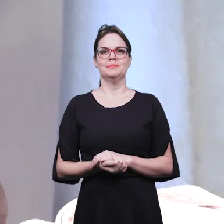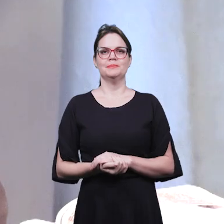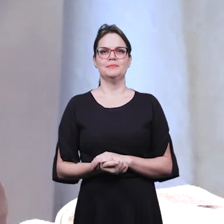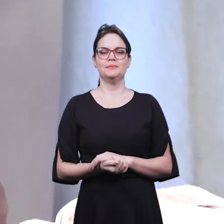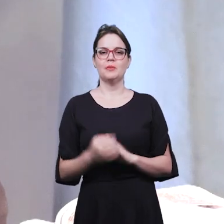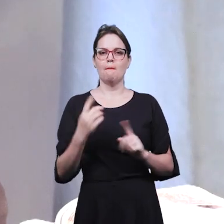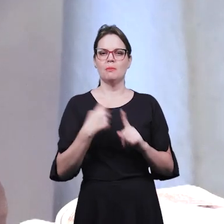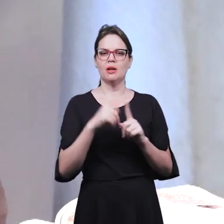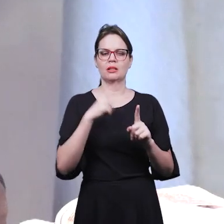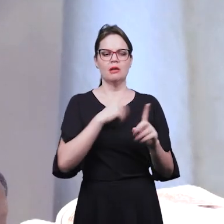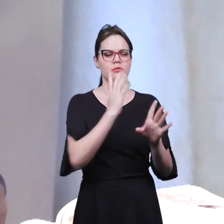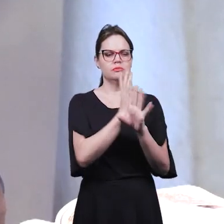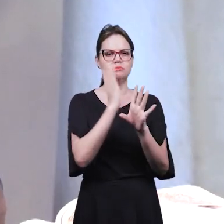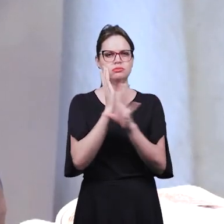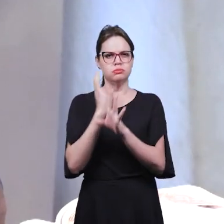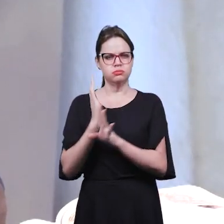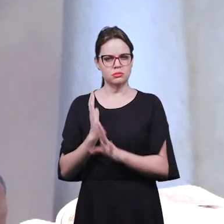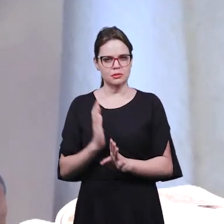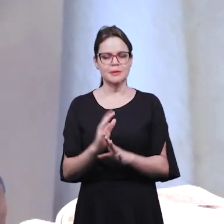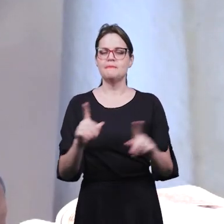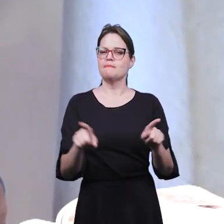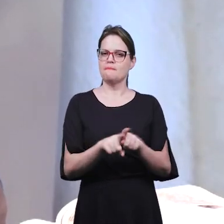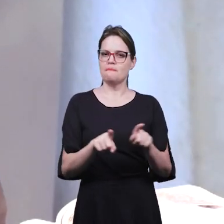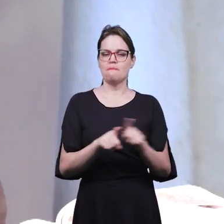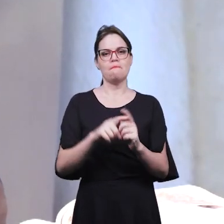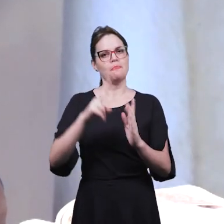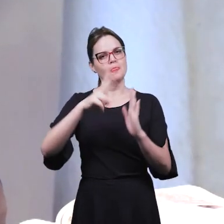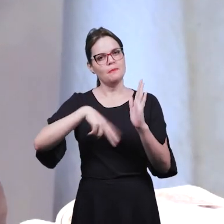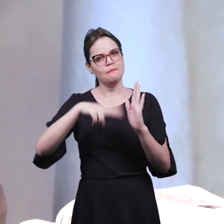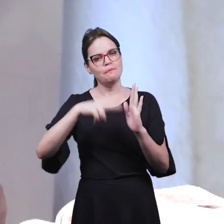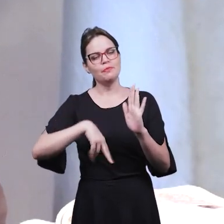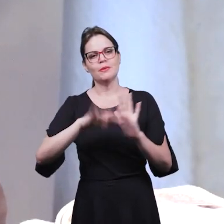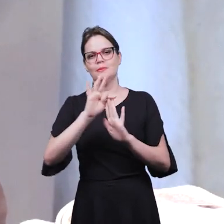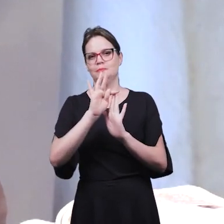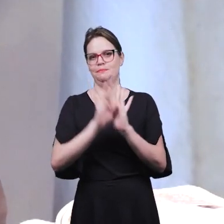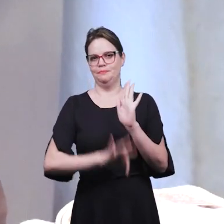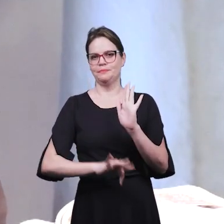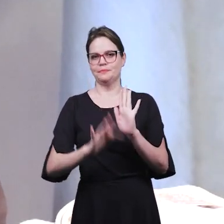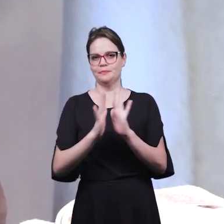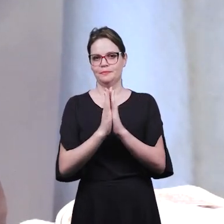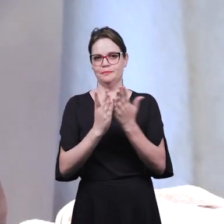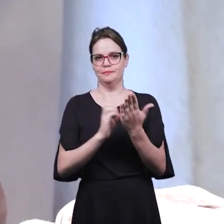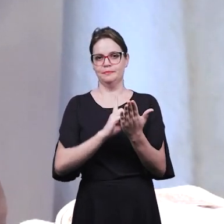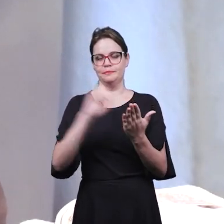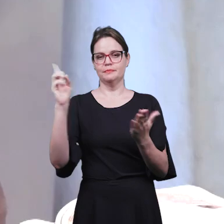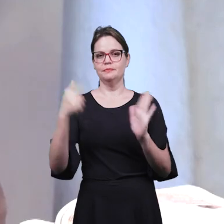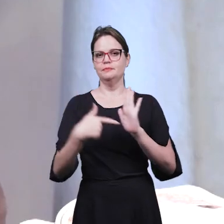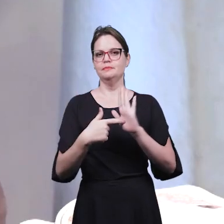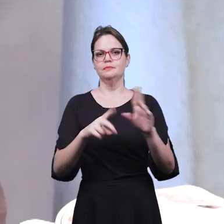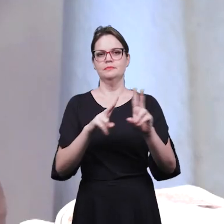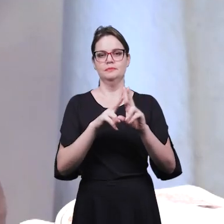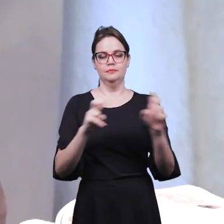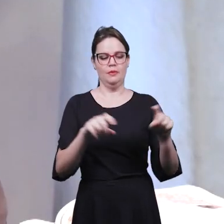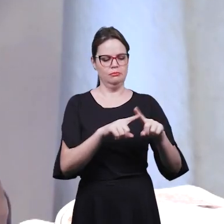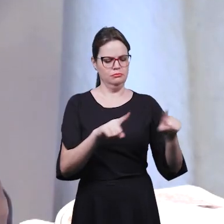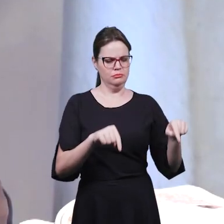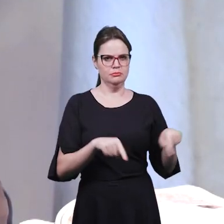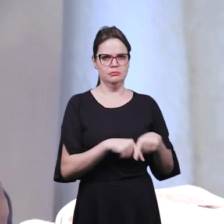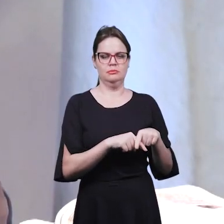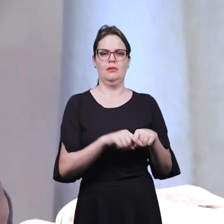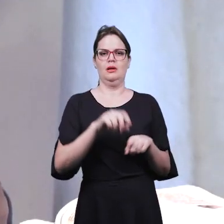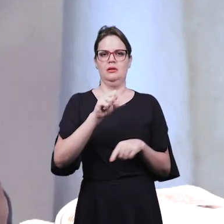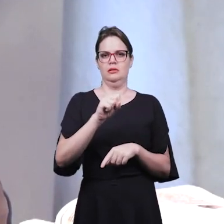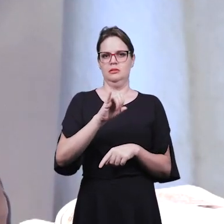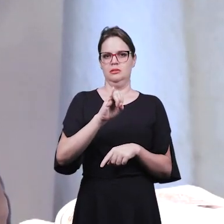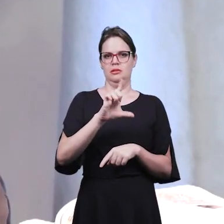as descobertas, e também nós vamos ler a palavra situando esse tanque na Bíblia, quando menciona a questão desse tanque, né? E